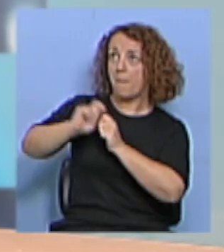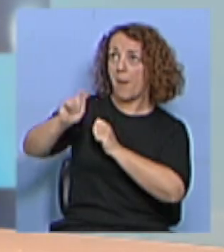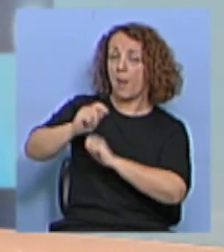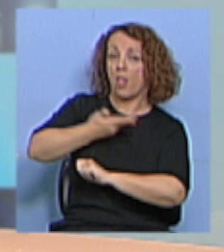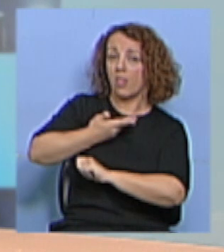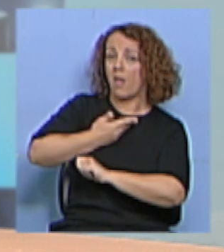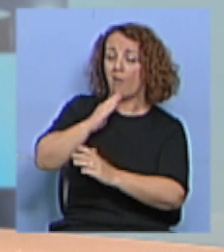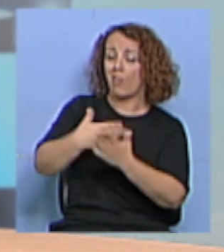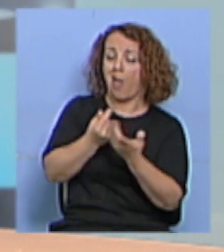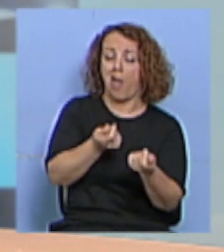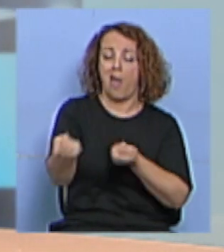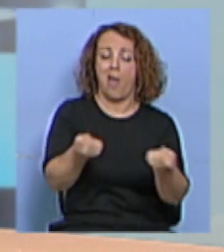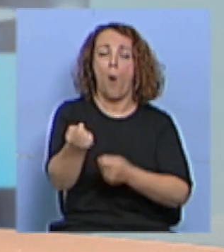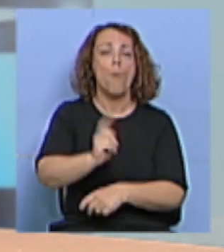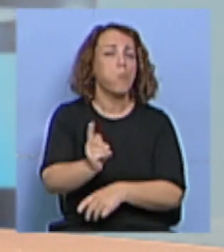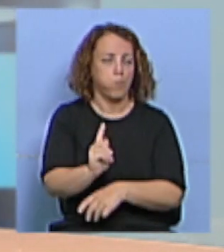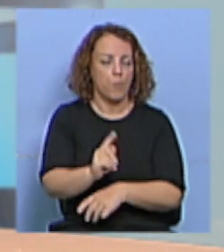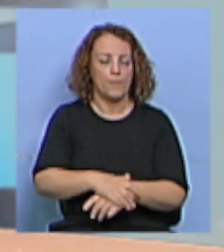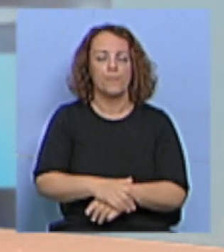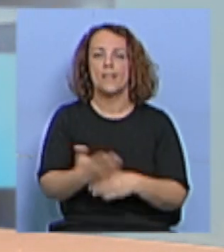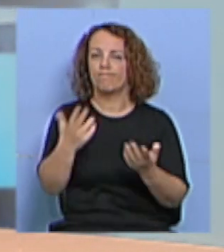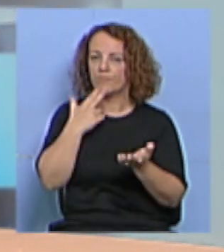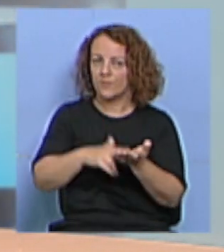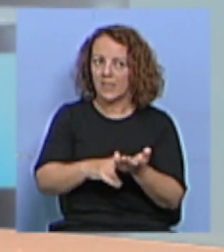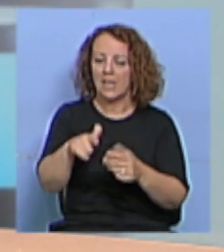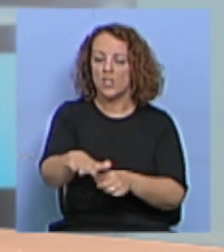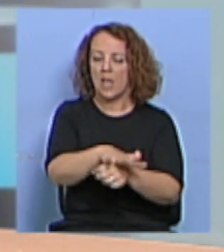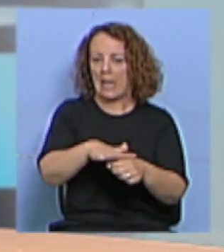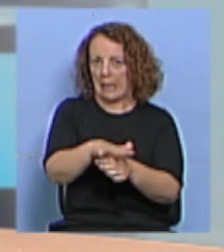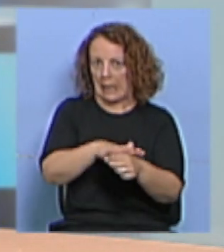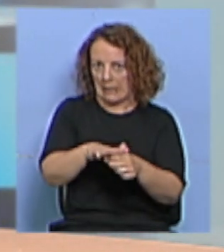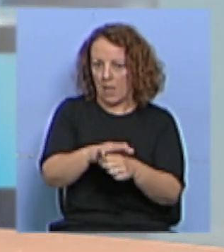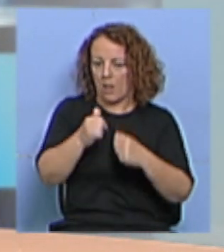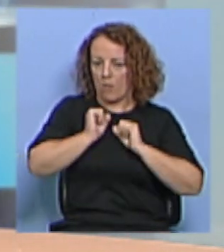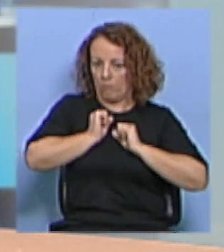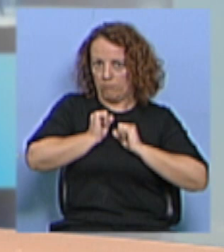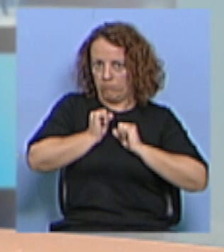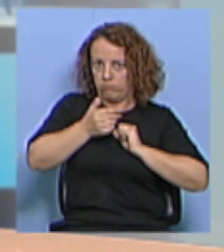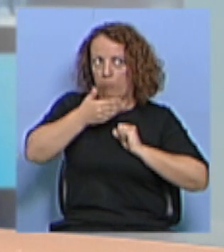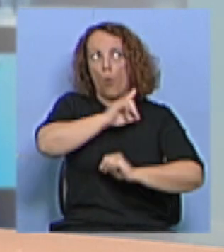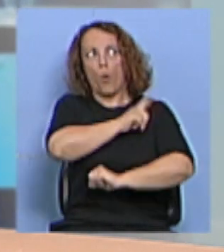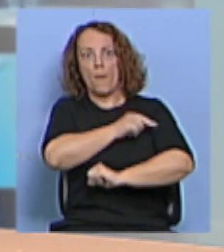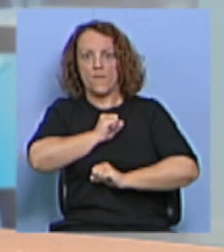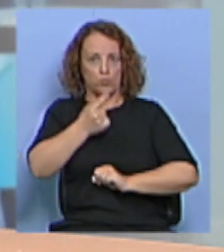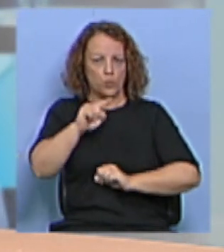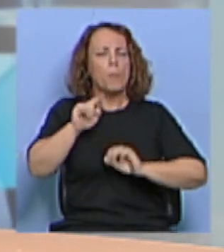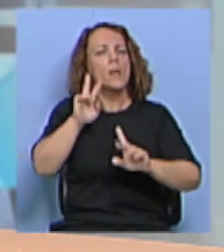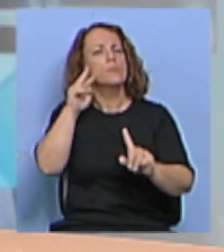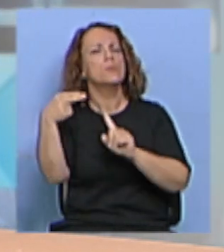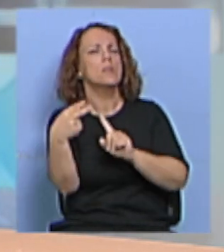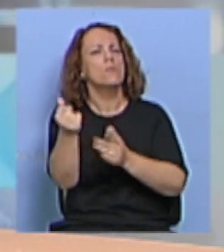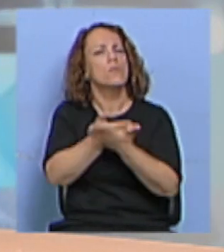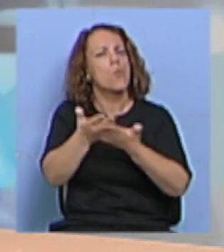Mesmo analisando esta realidade, e eu não tenho a menor competência para isso, sob o ponto de vista económico, podemos dizer que, em